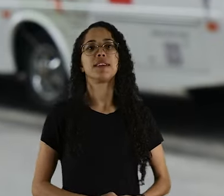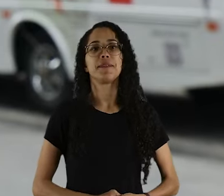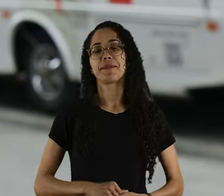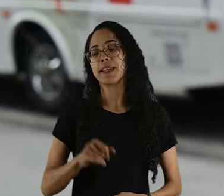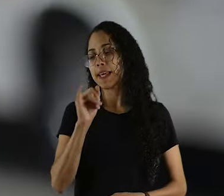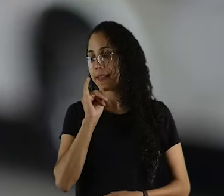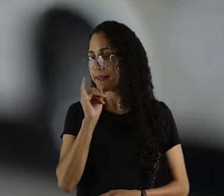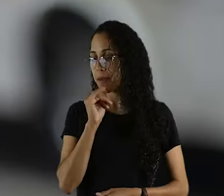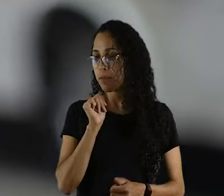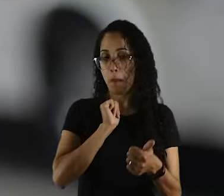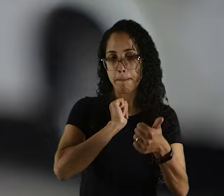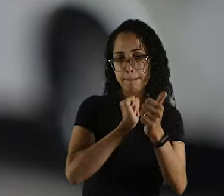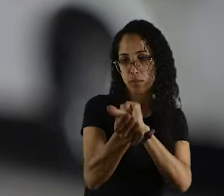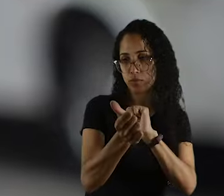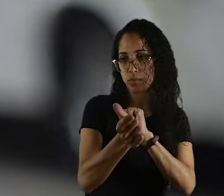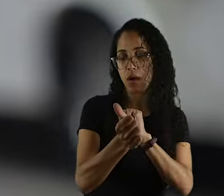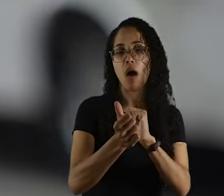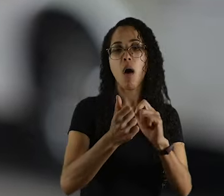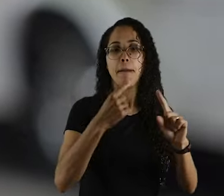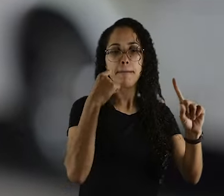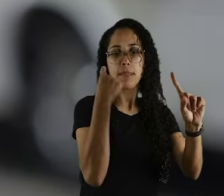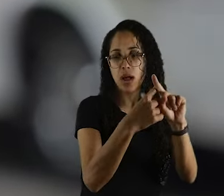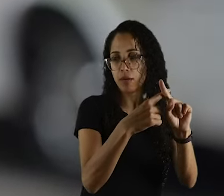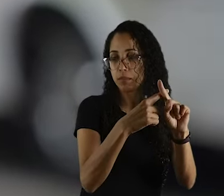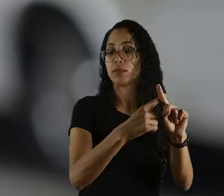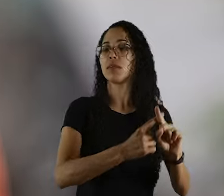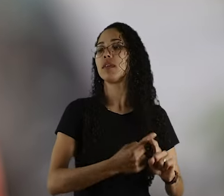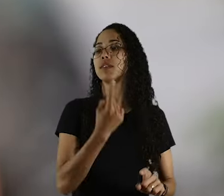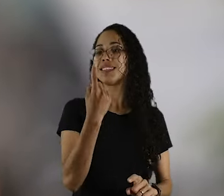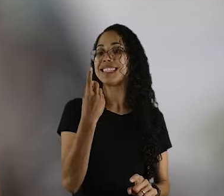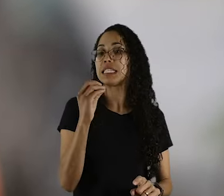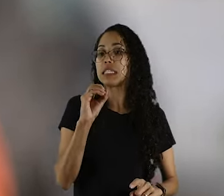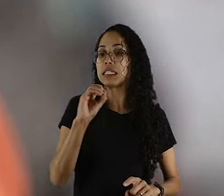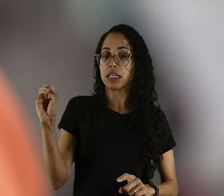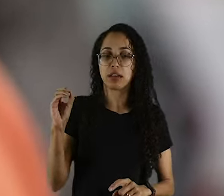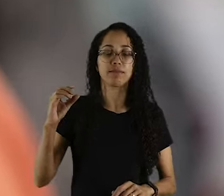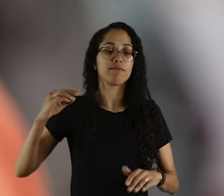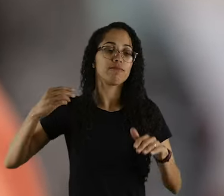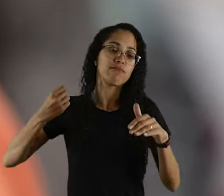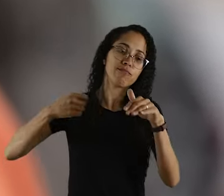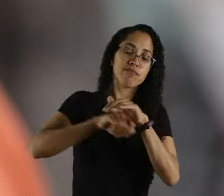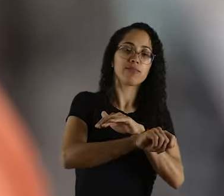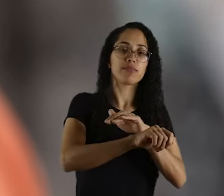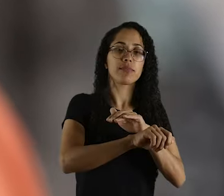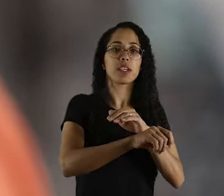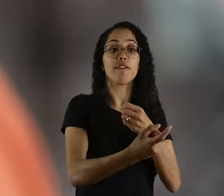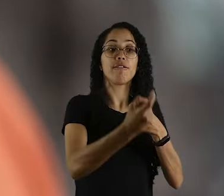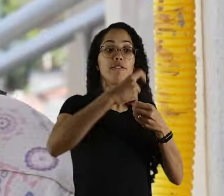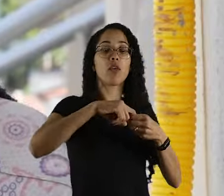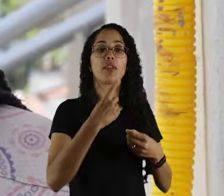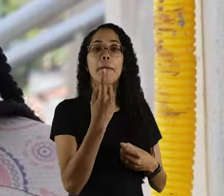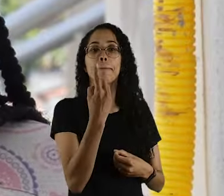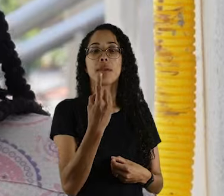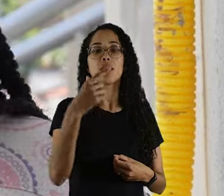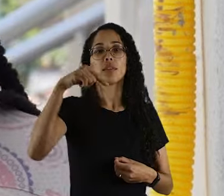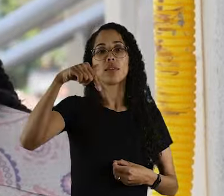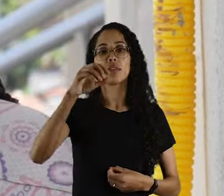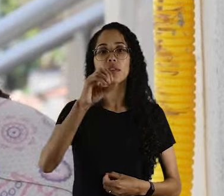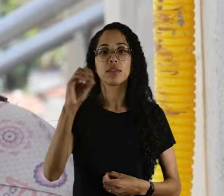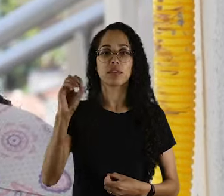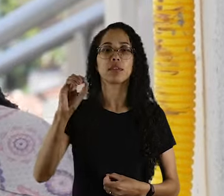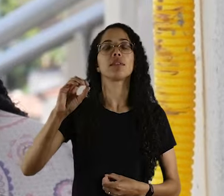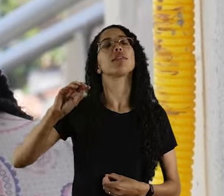jogo de futebol. Apostei R$10, fiz 4 múltiplas, peguei R$1.700 em um dia. Existe a